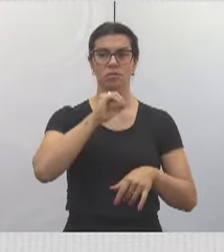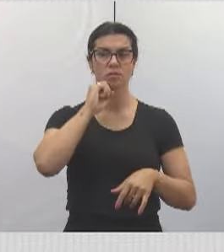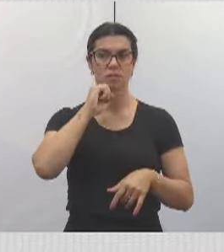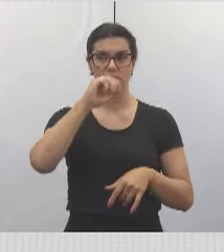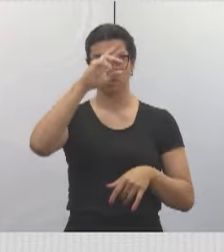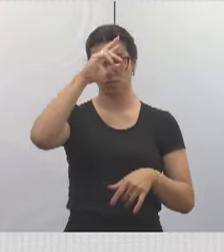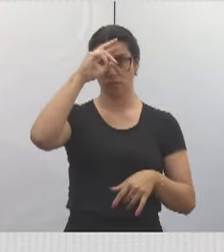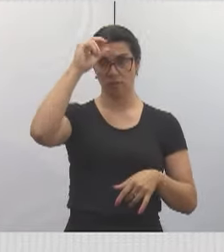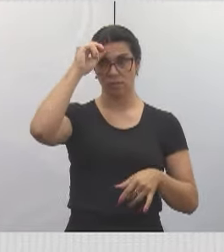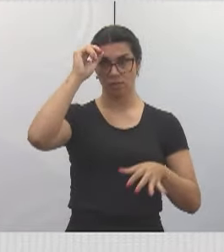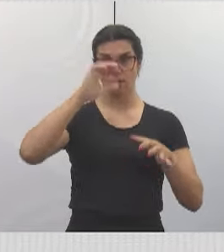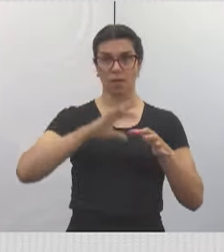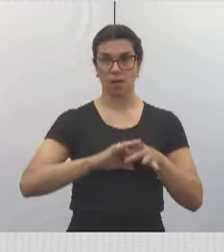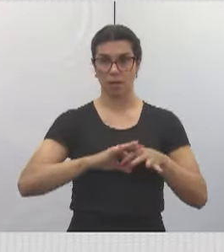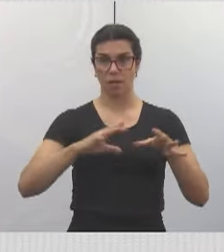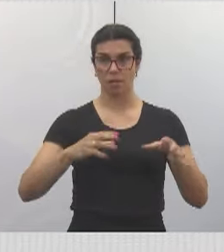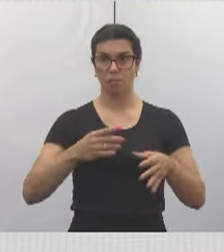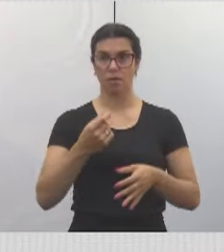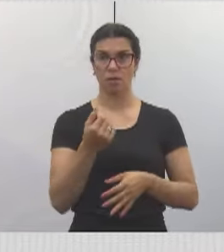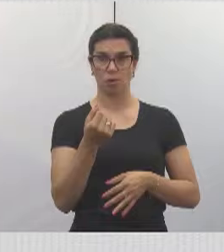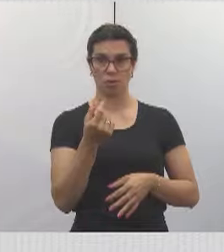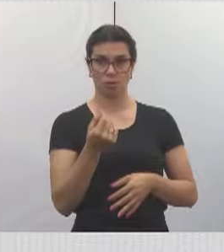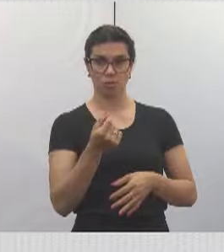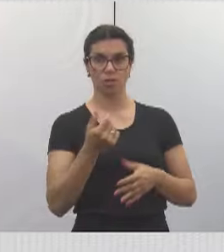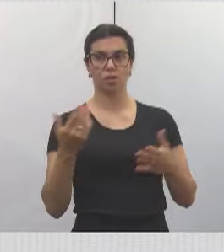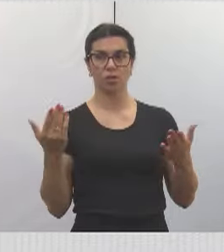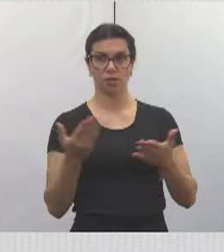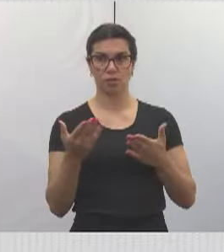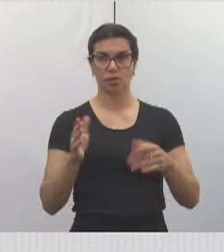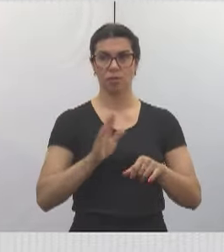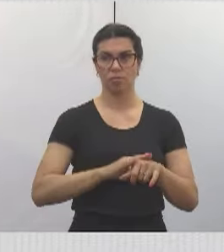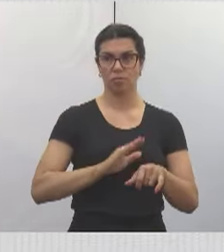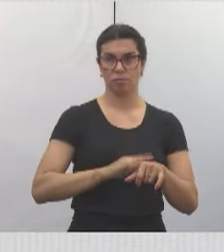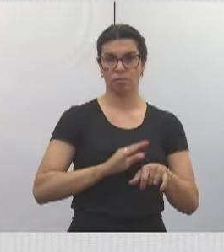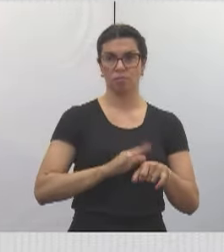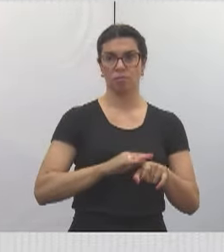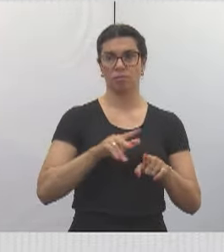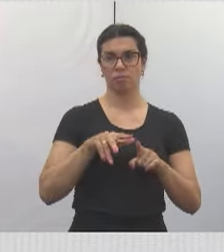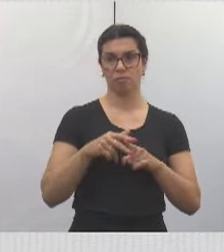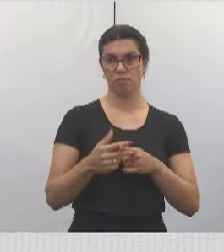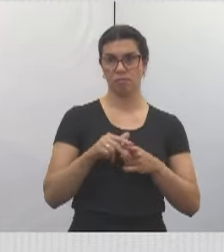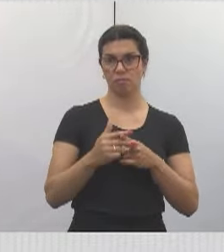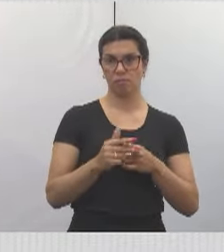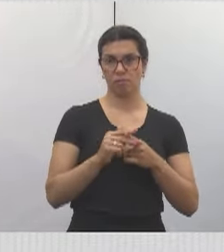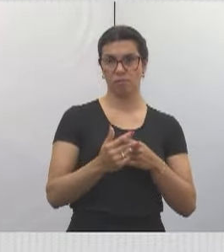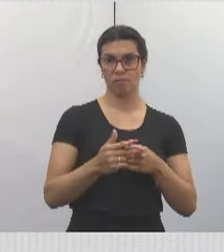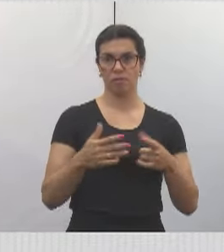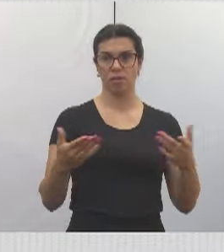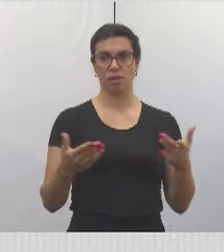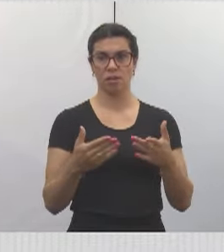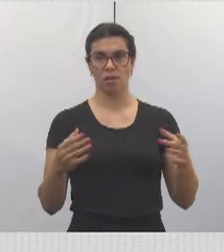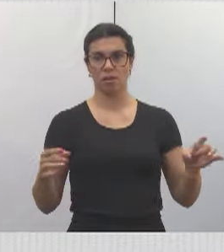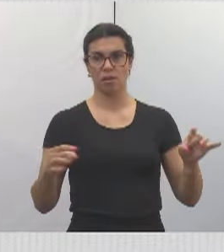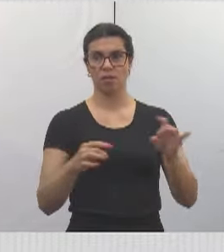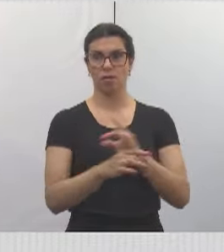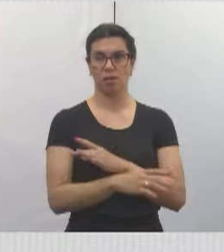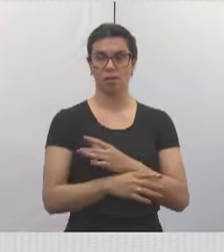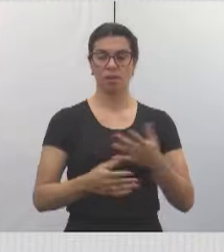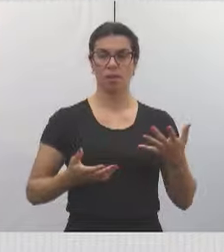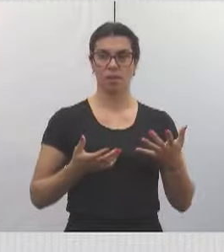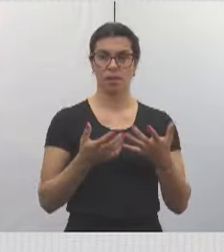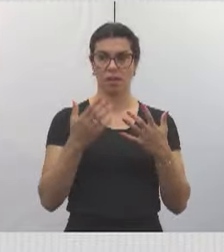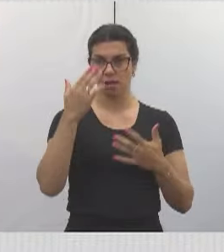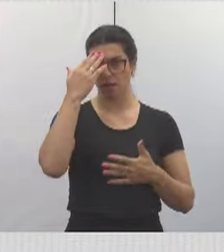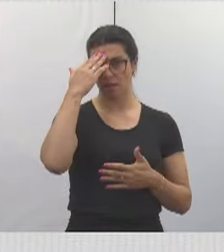ele liberou essa verba para fazer. Graças a Deus está pronta. Quero agradecer o Neto e todo